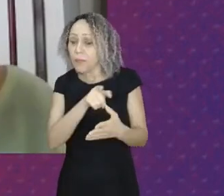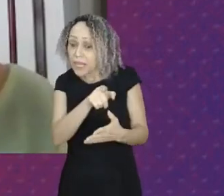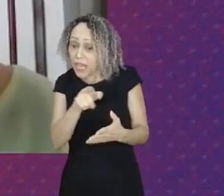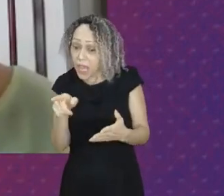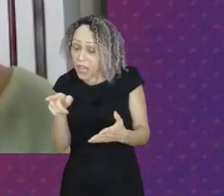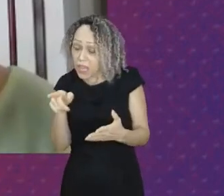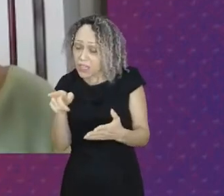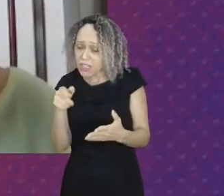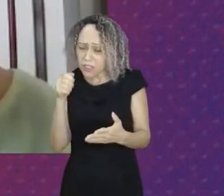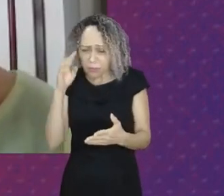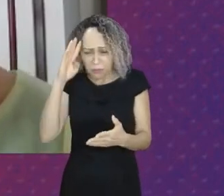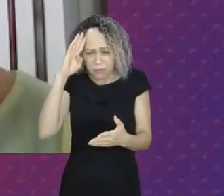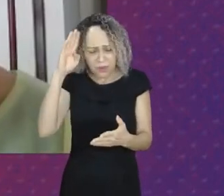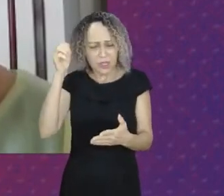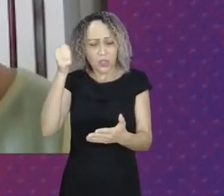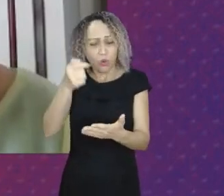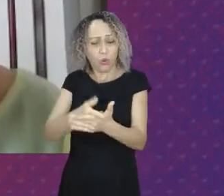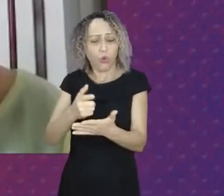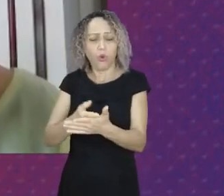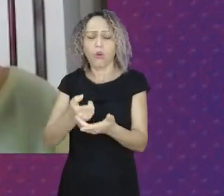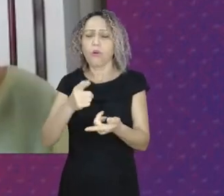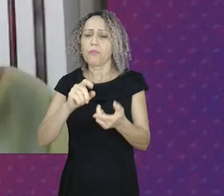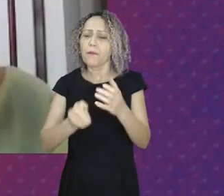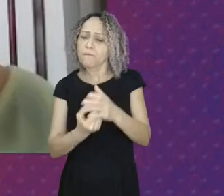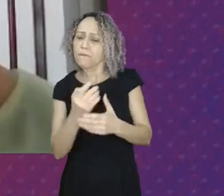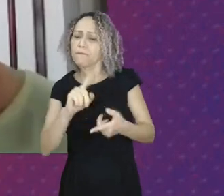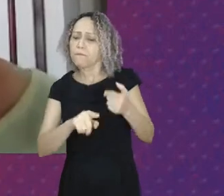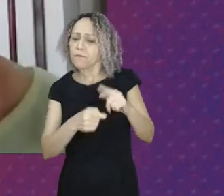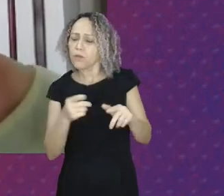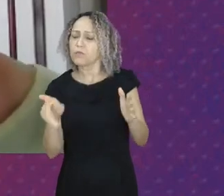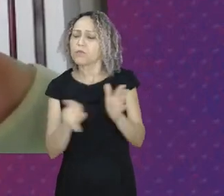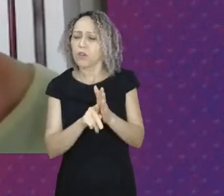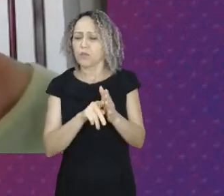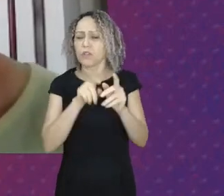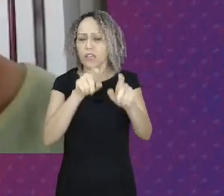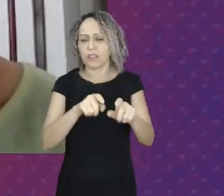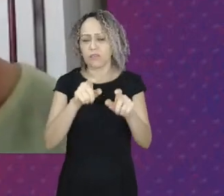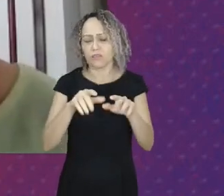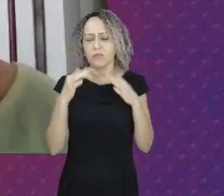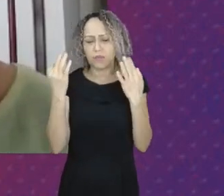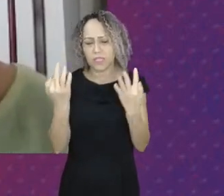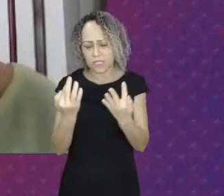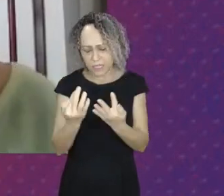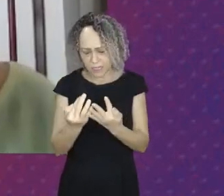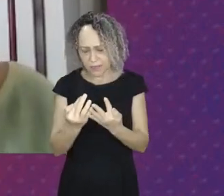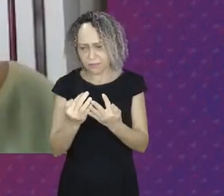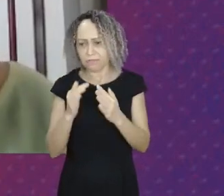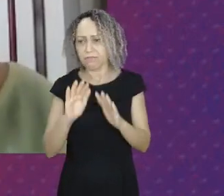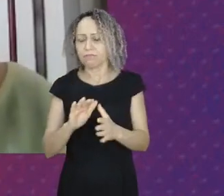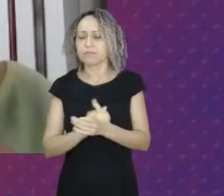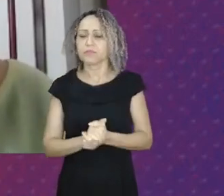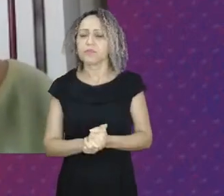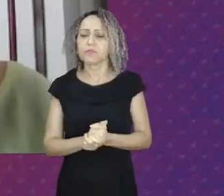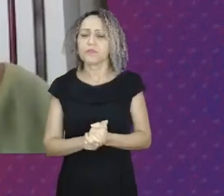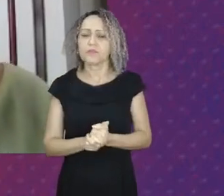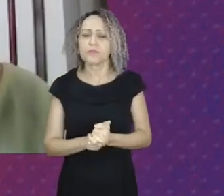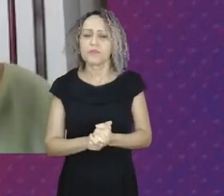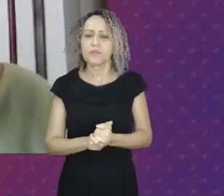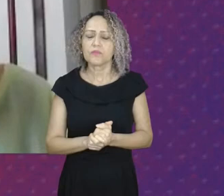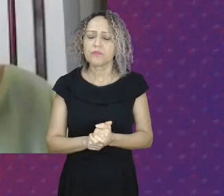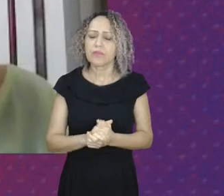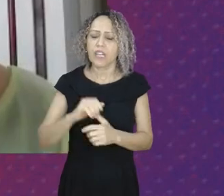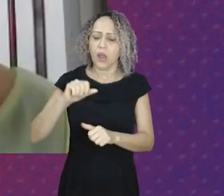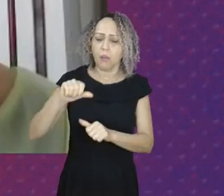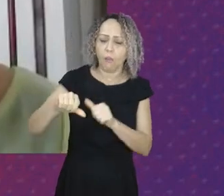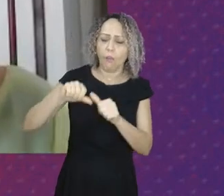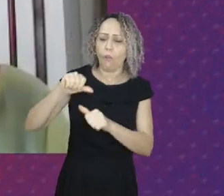desta agricultura familiar e nas proximidades onde estão esses equipamentos. Então, essa